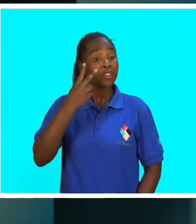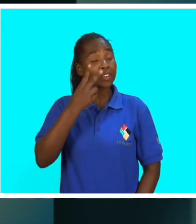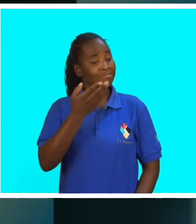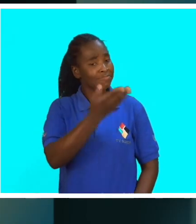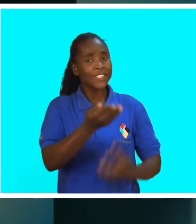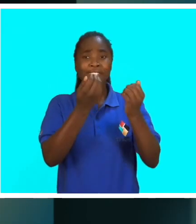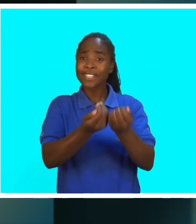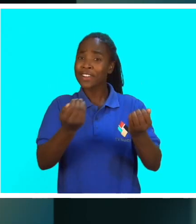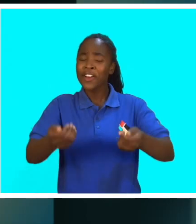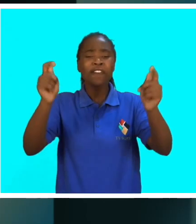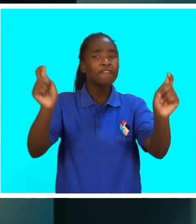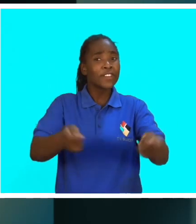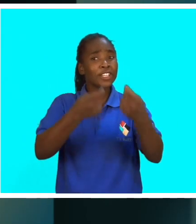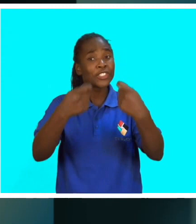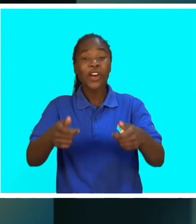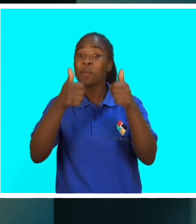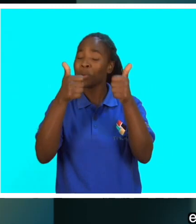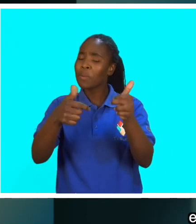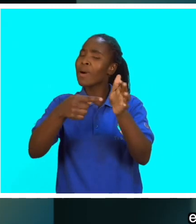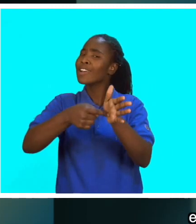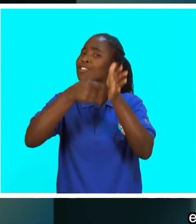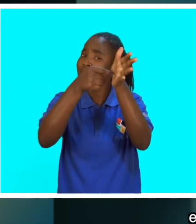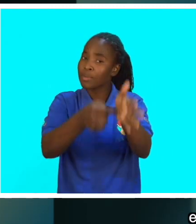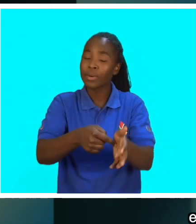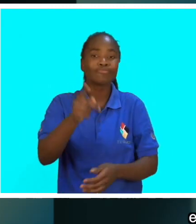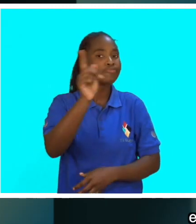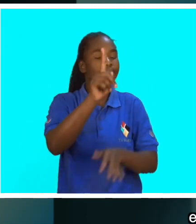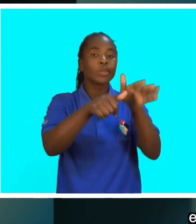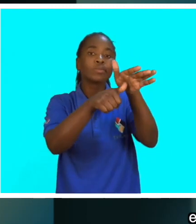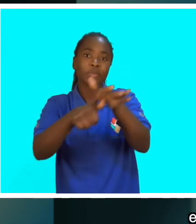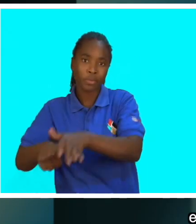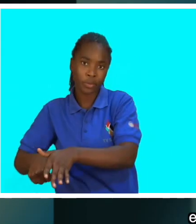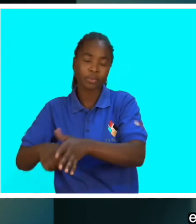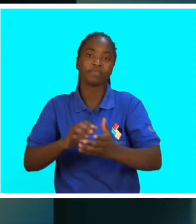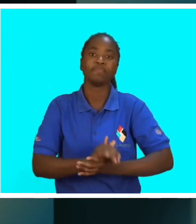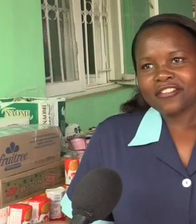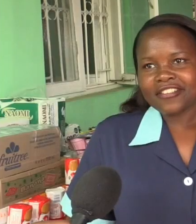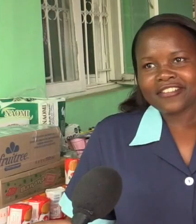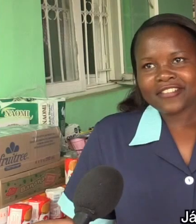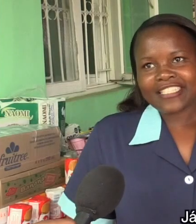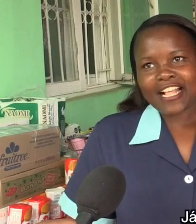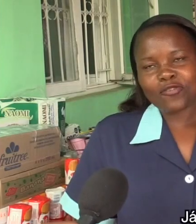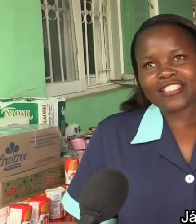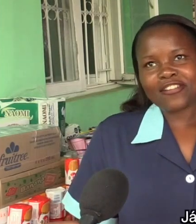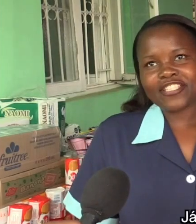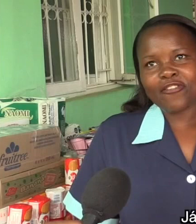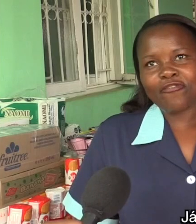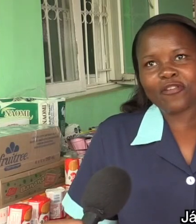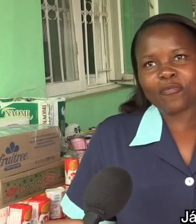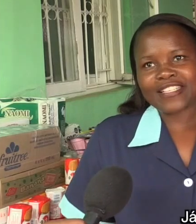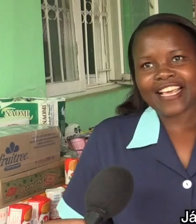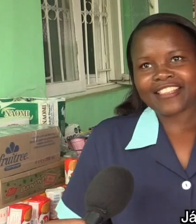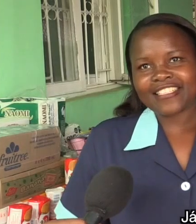Os beneficiários louvaram a iniciativa e dizem que é uma forma de combater a discriminação. E já há 12 anos